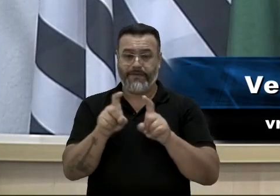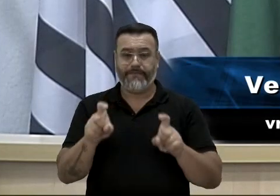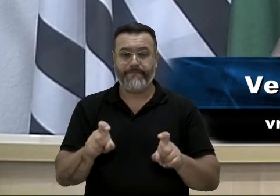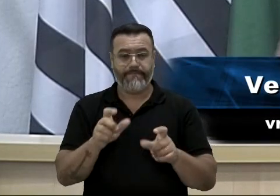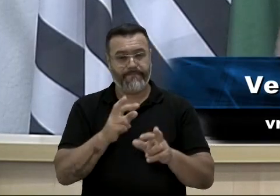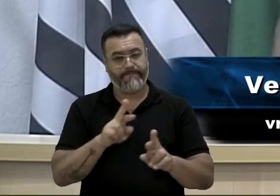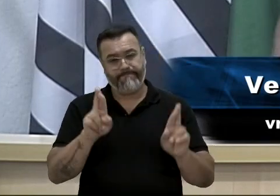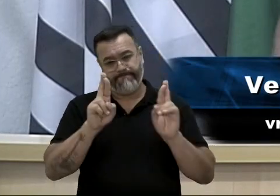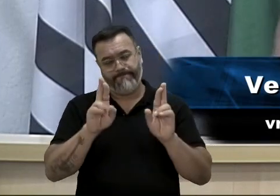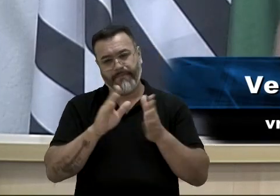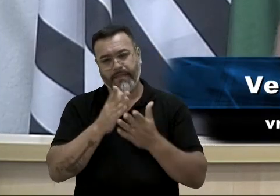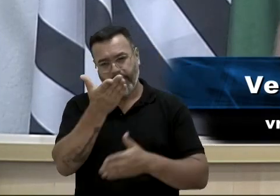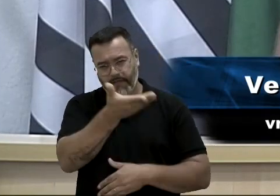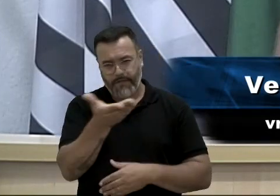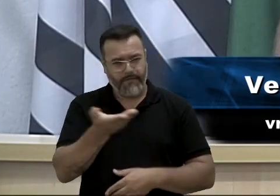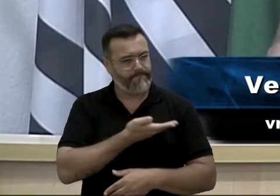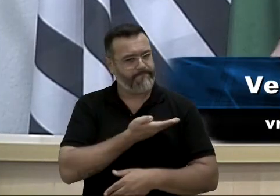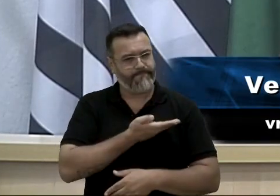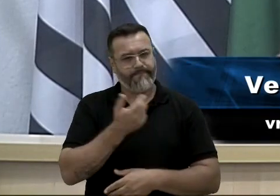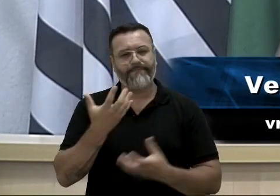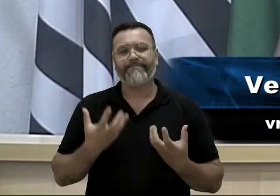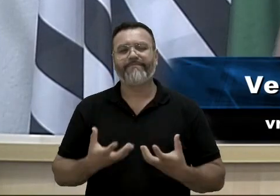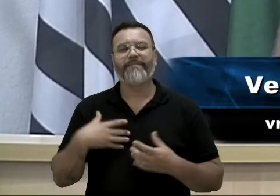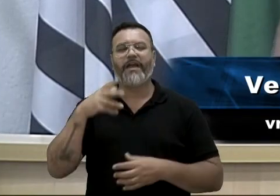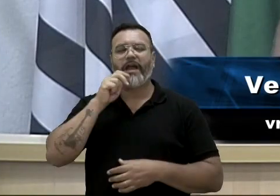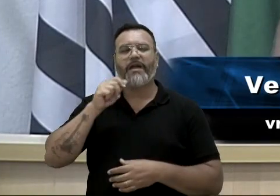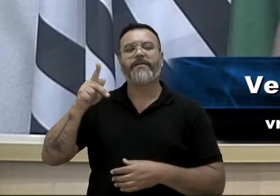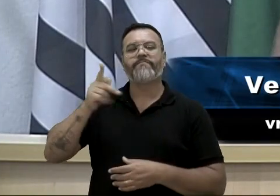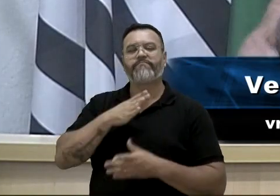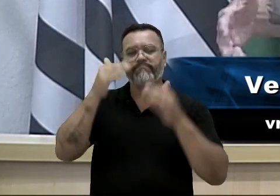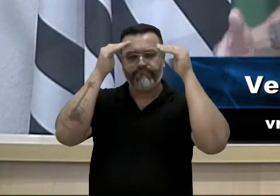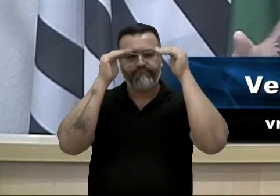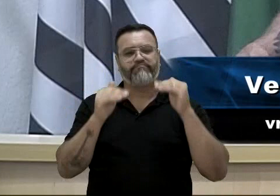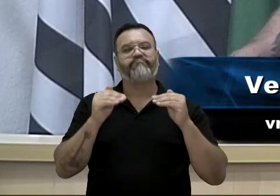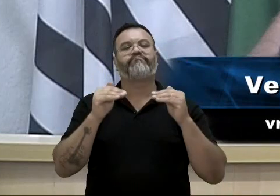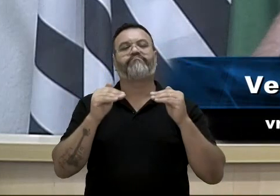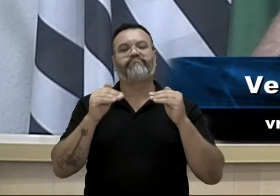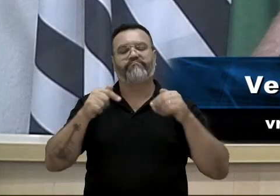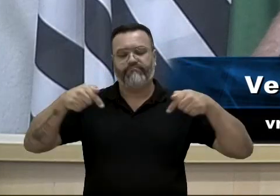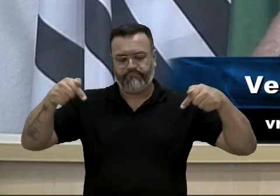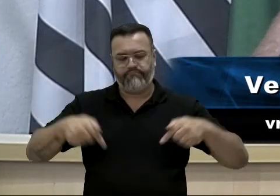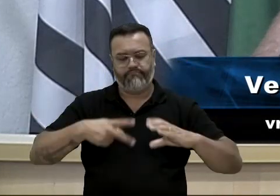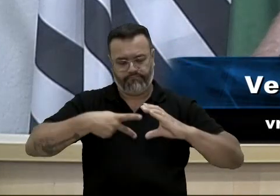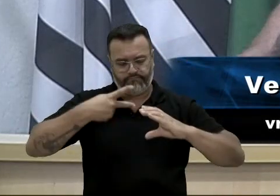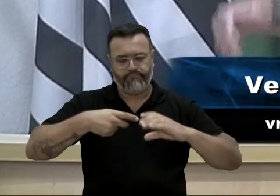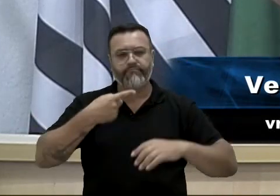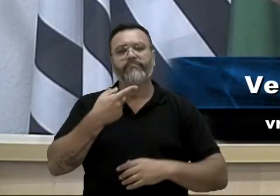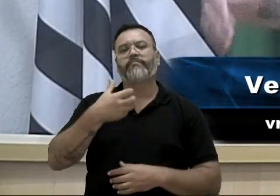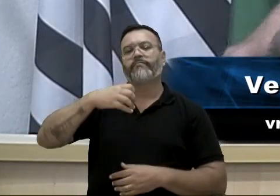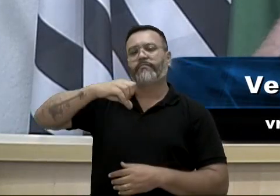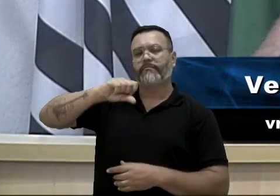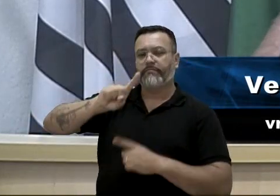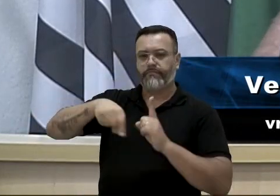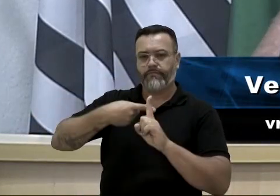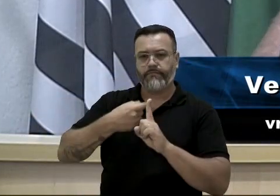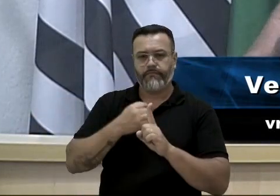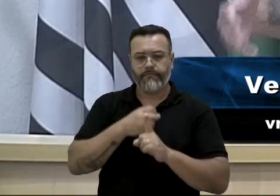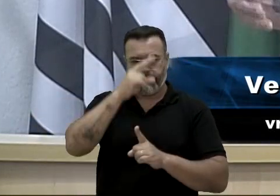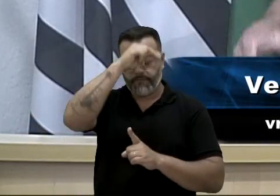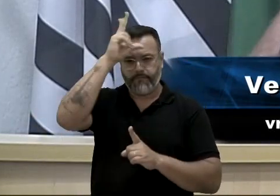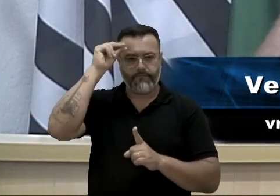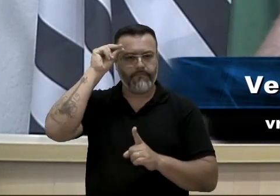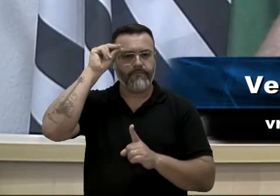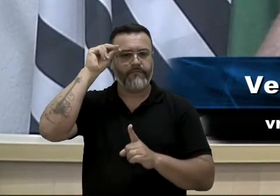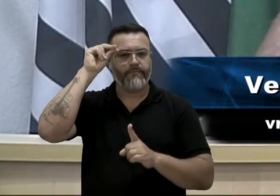meu amigo, minha amiga, que está querendo aposentar com dignidade, essa casa, 19 vereadores mais o prefeito,